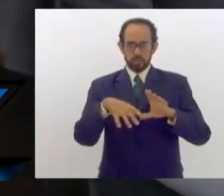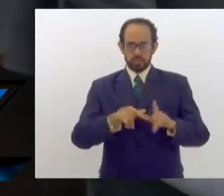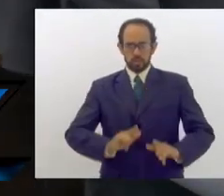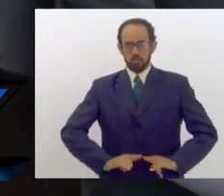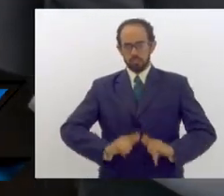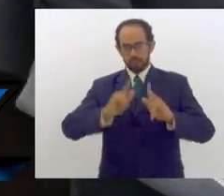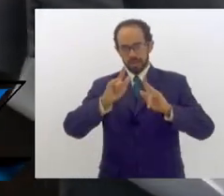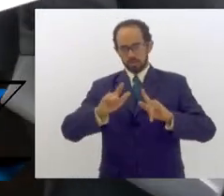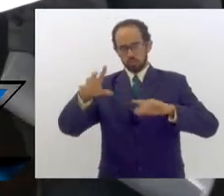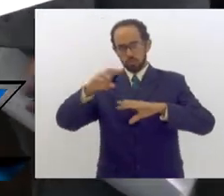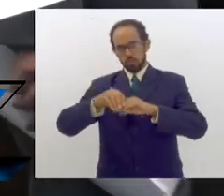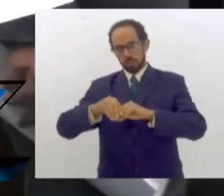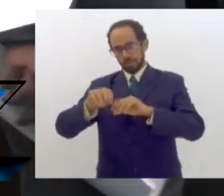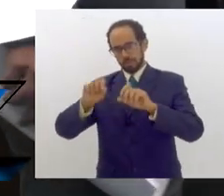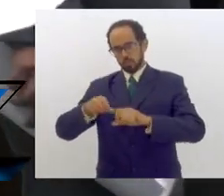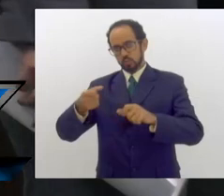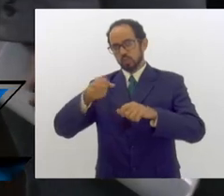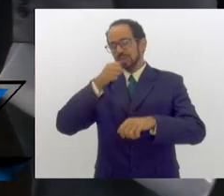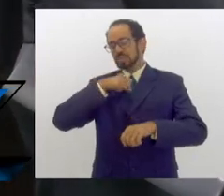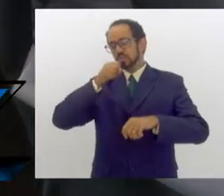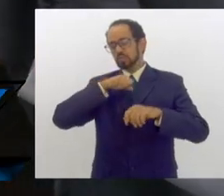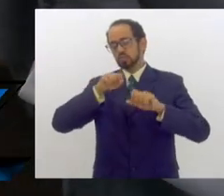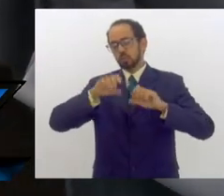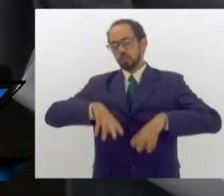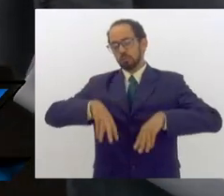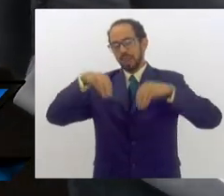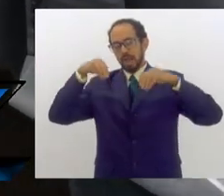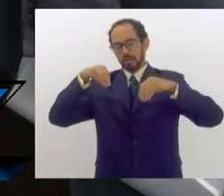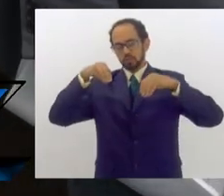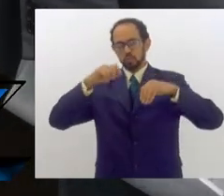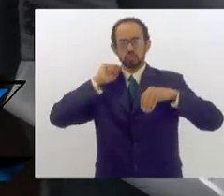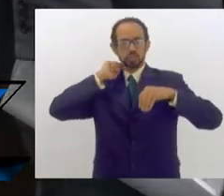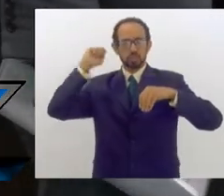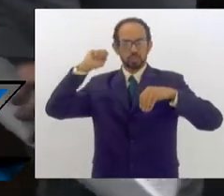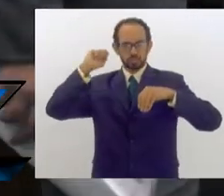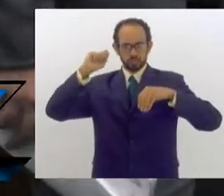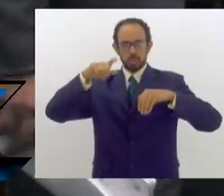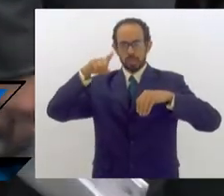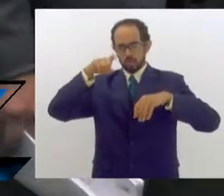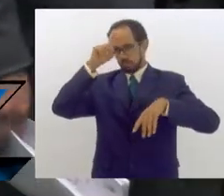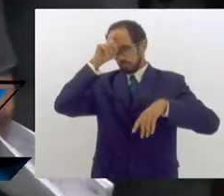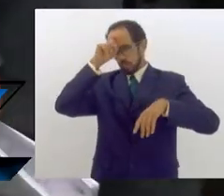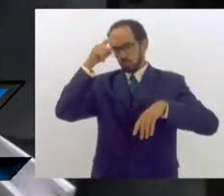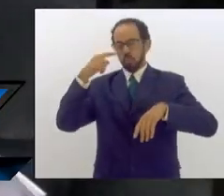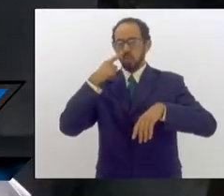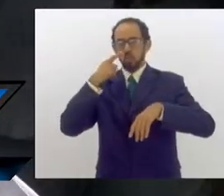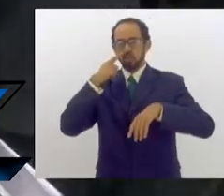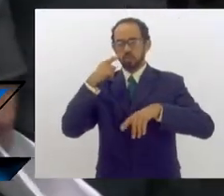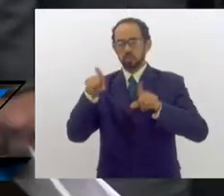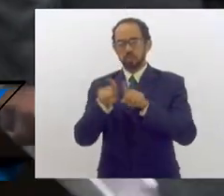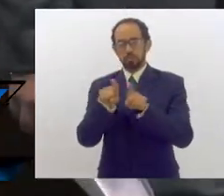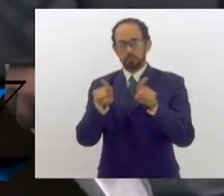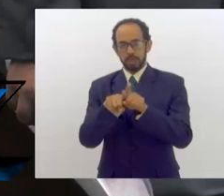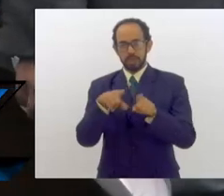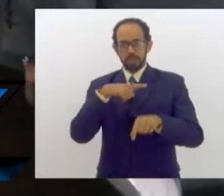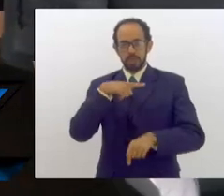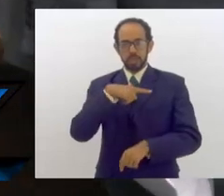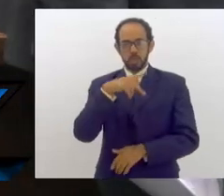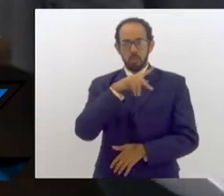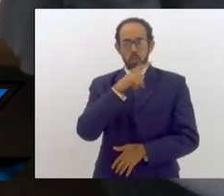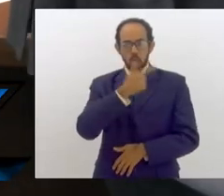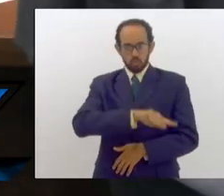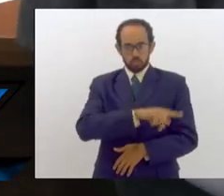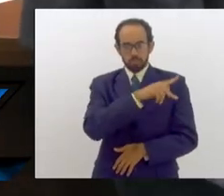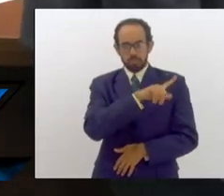do antigo Palácio Tiradentes seja o hospital do olho e temos também um projeto de lei que